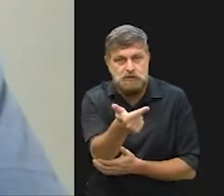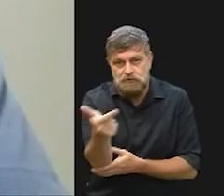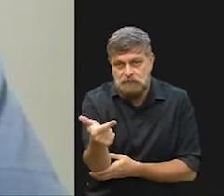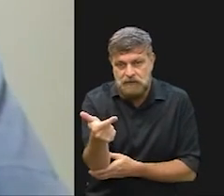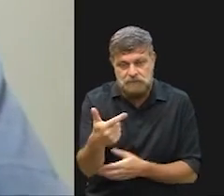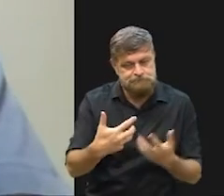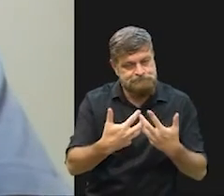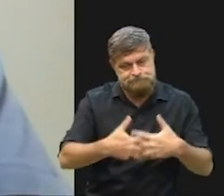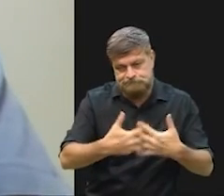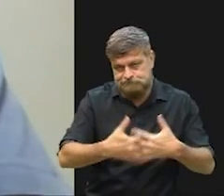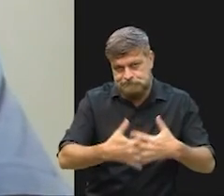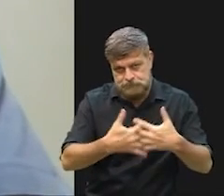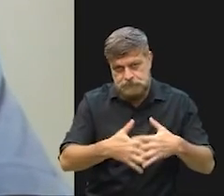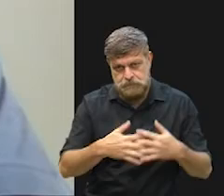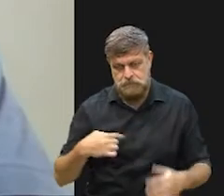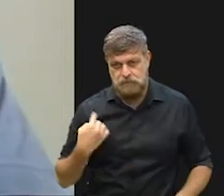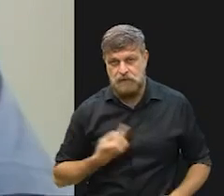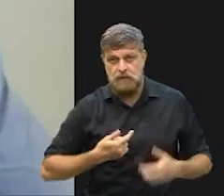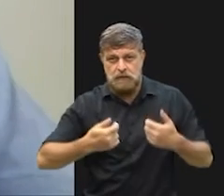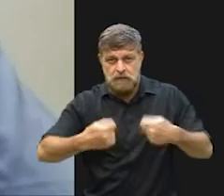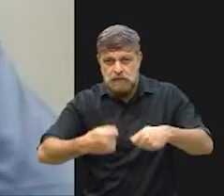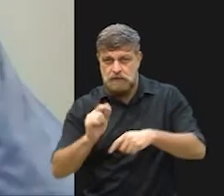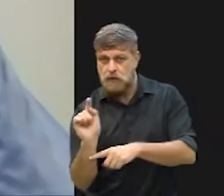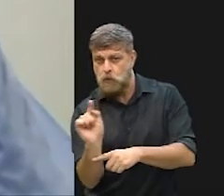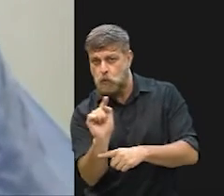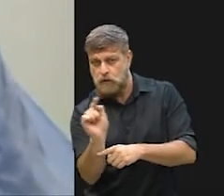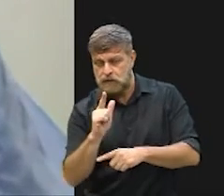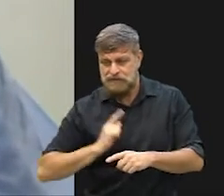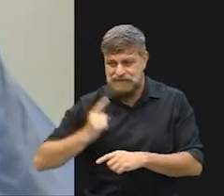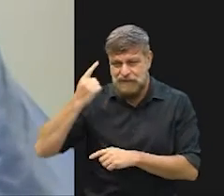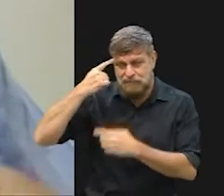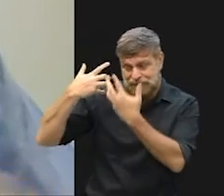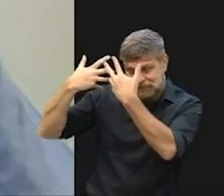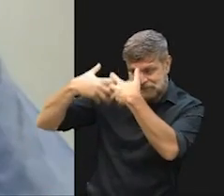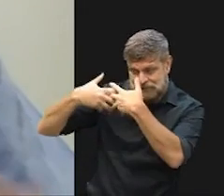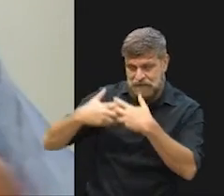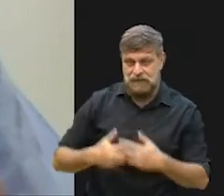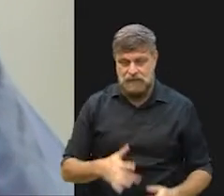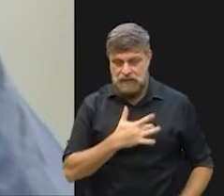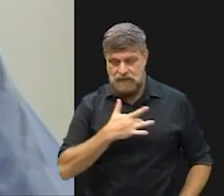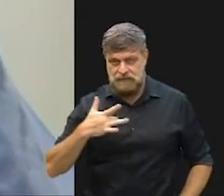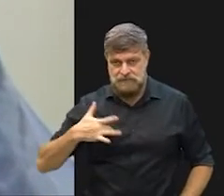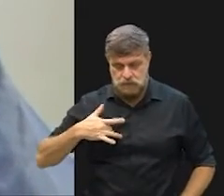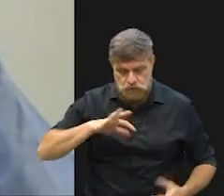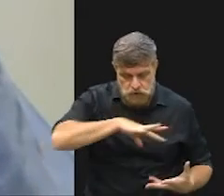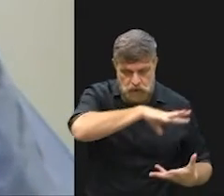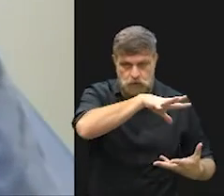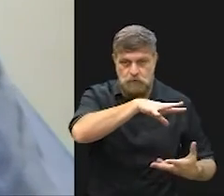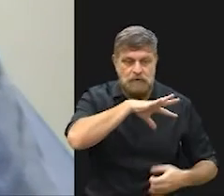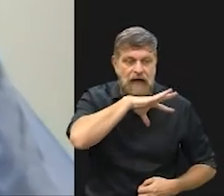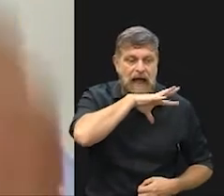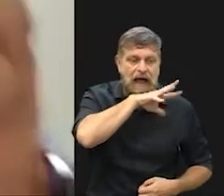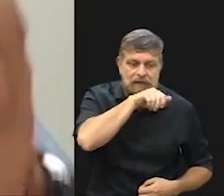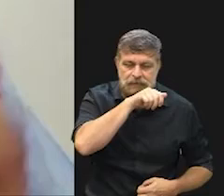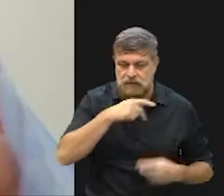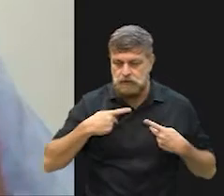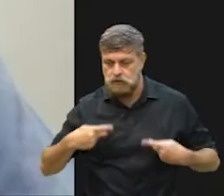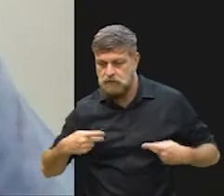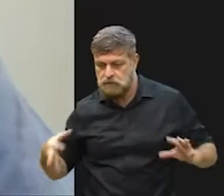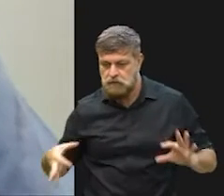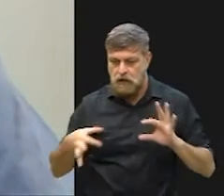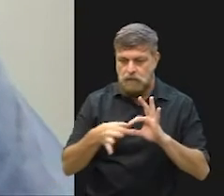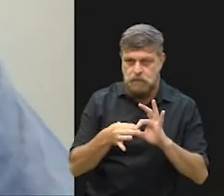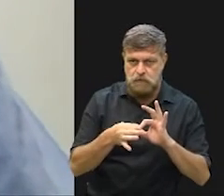não funcionar, né? Então a gente precisa pensar a saúde juntos, do planeta, dos animais e do humano. Daí o